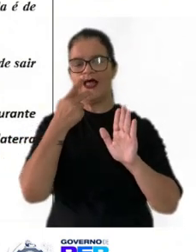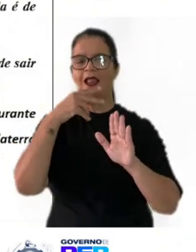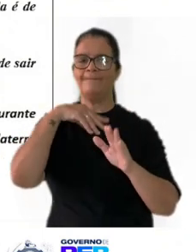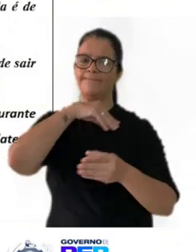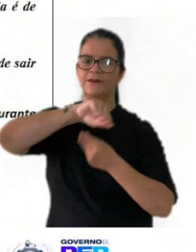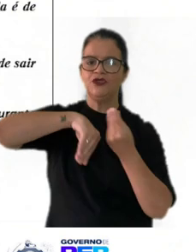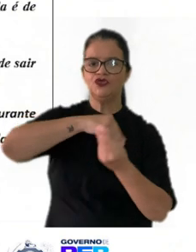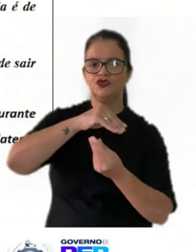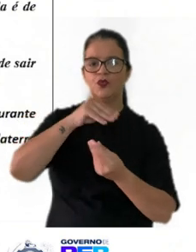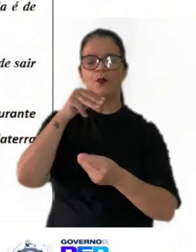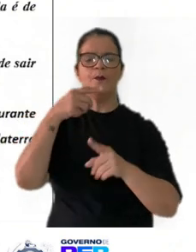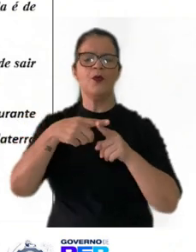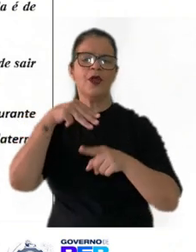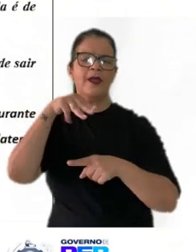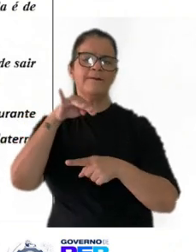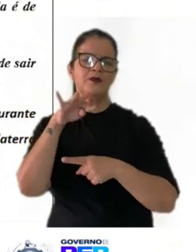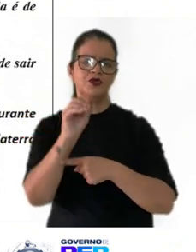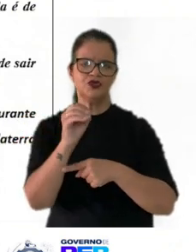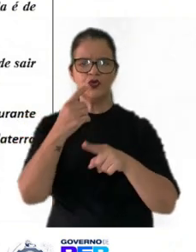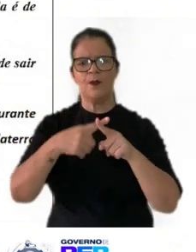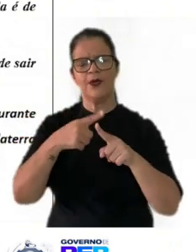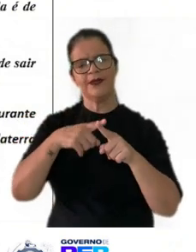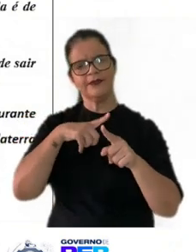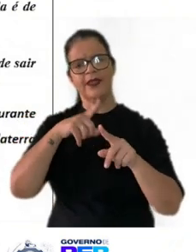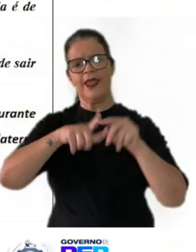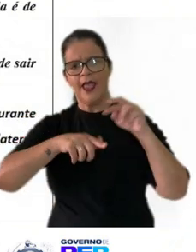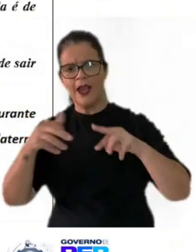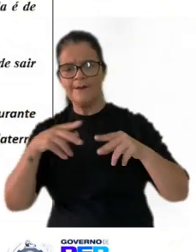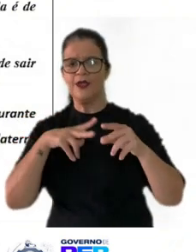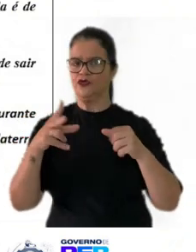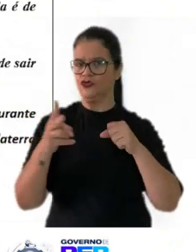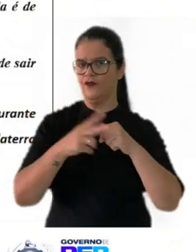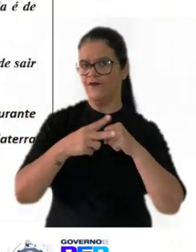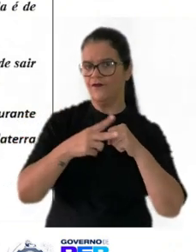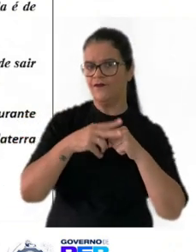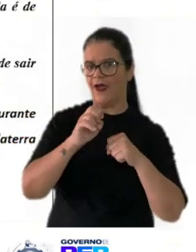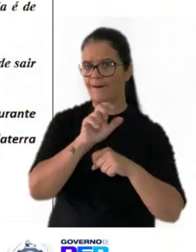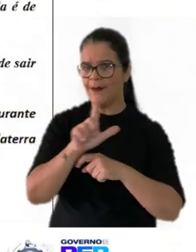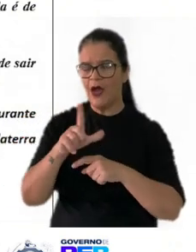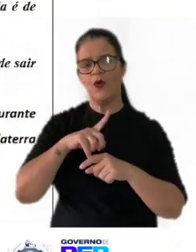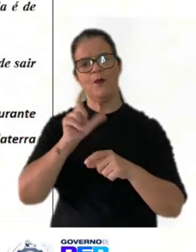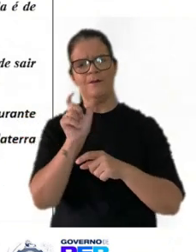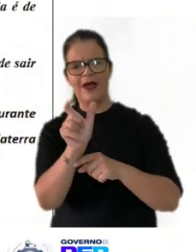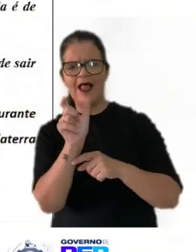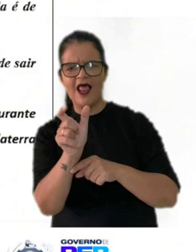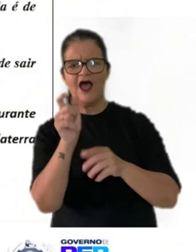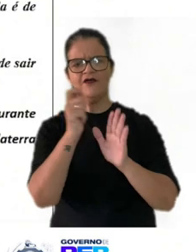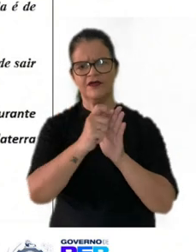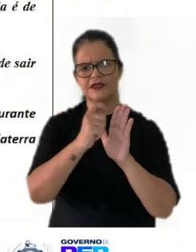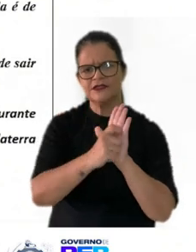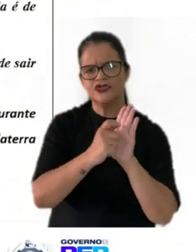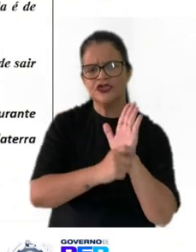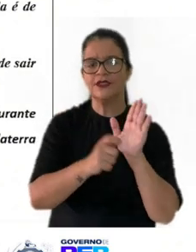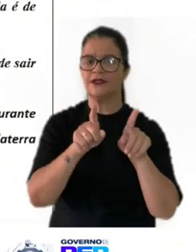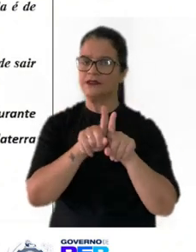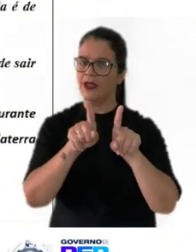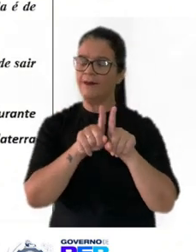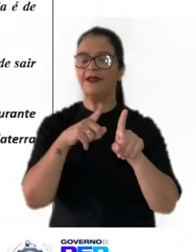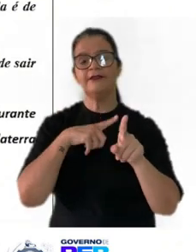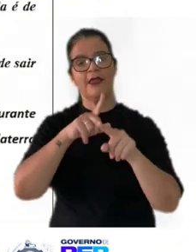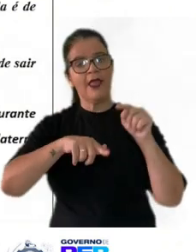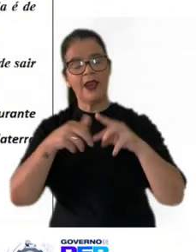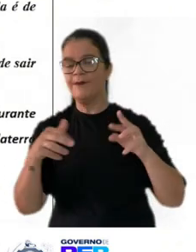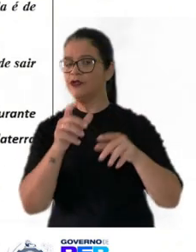que misto porque ele possui elementos verbais ou seja palavras escritas e também possui elementos não